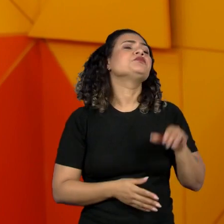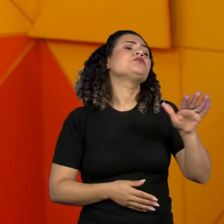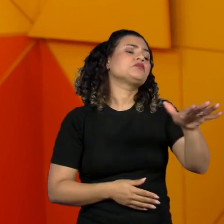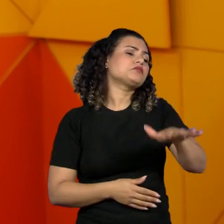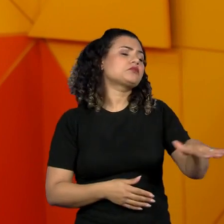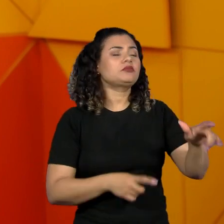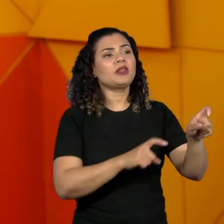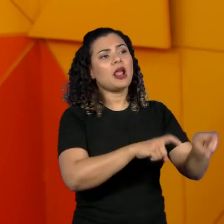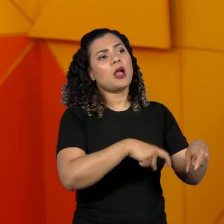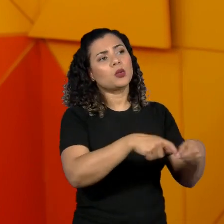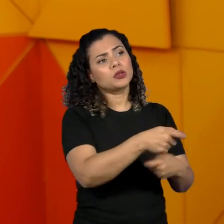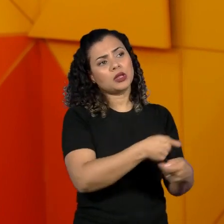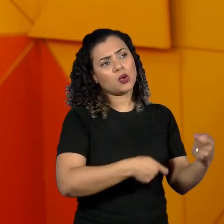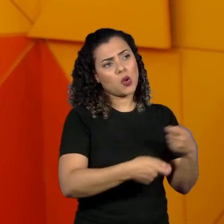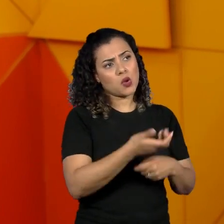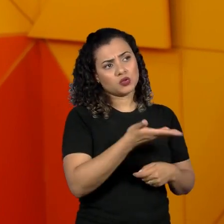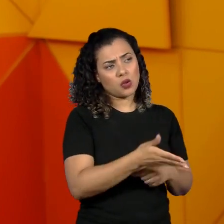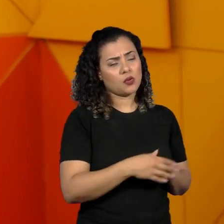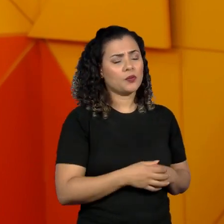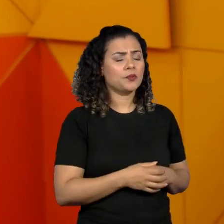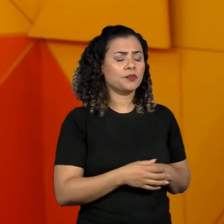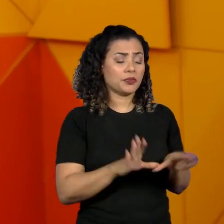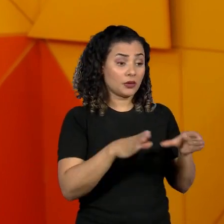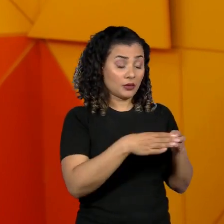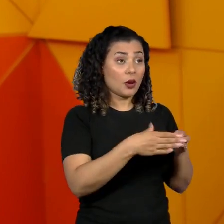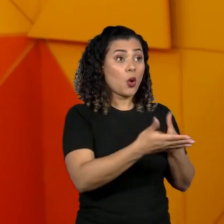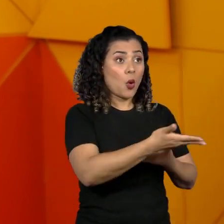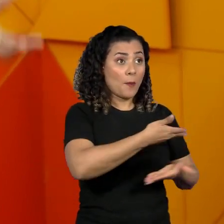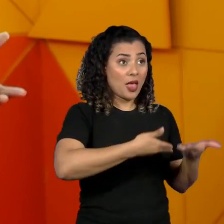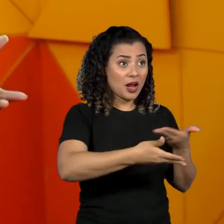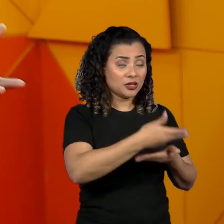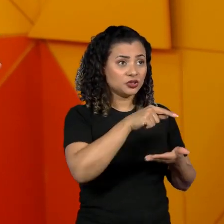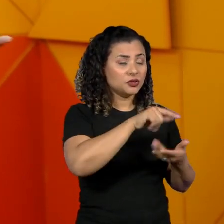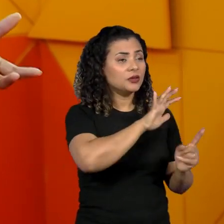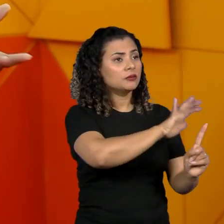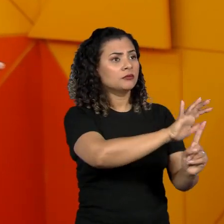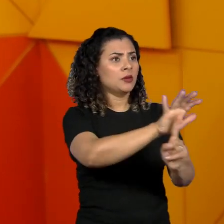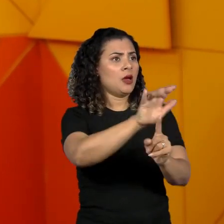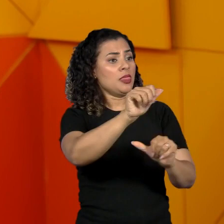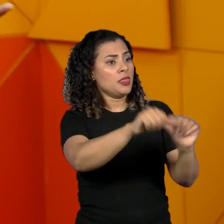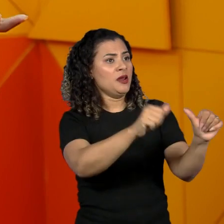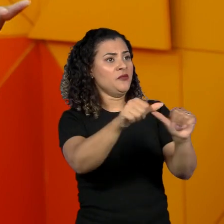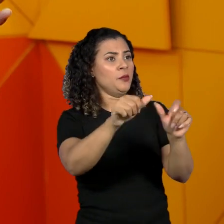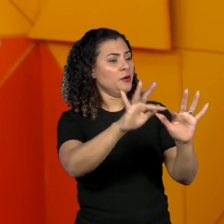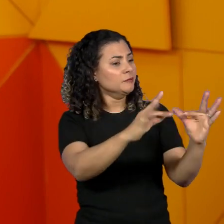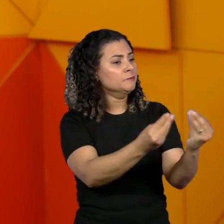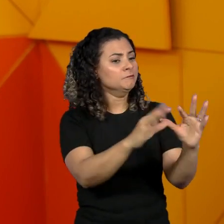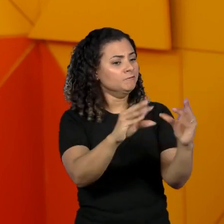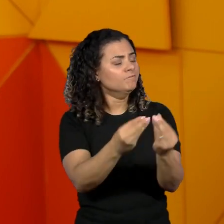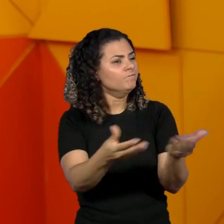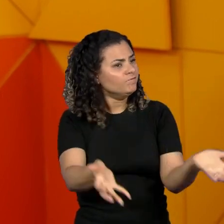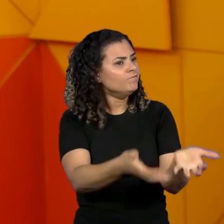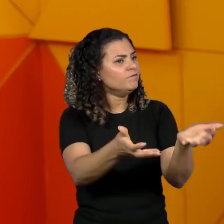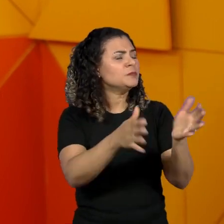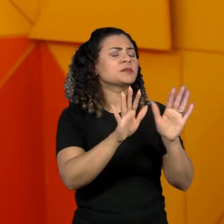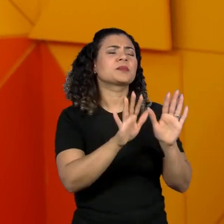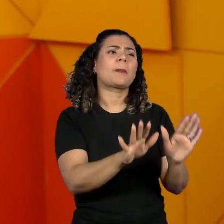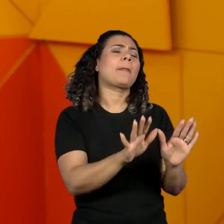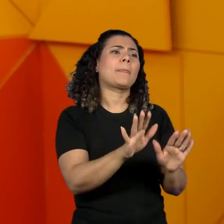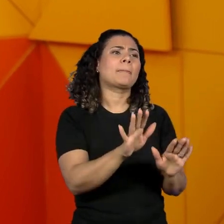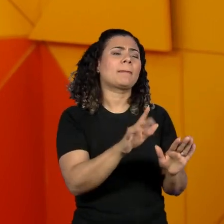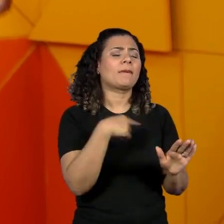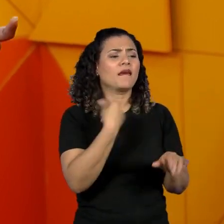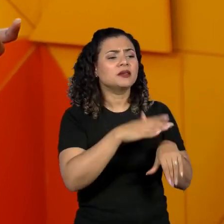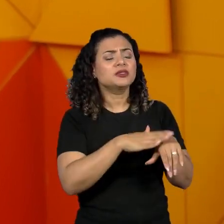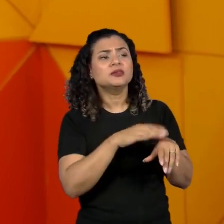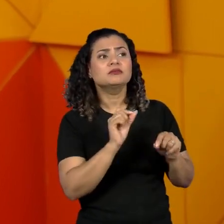do agronegócio, a cooperativa vem transformando a vida dessas famílias e o que mais a gente